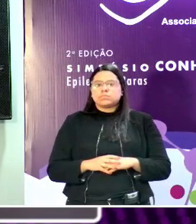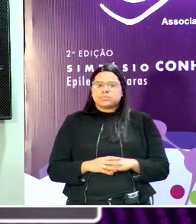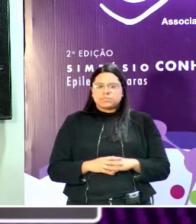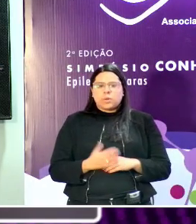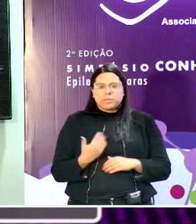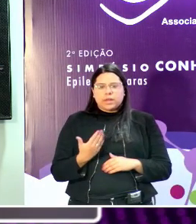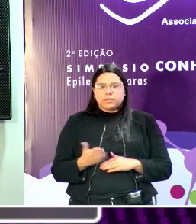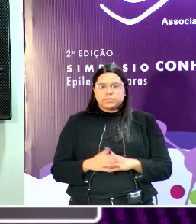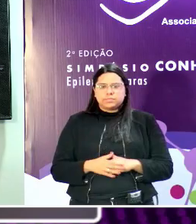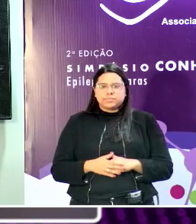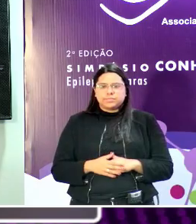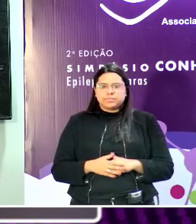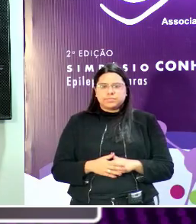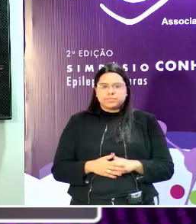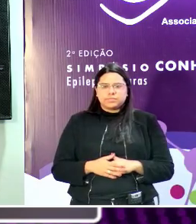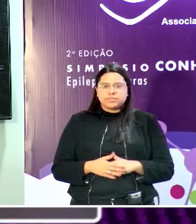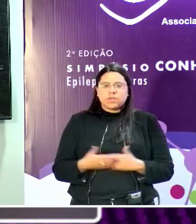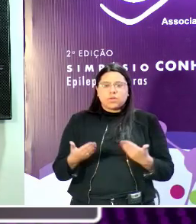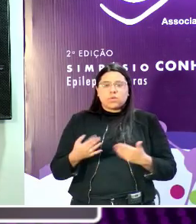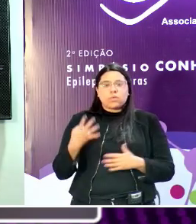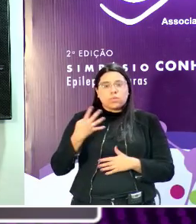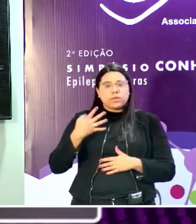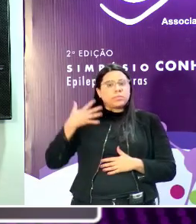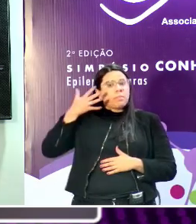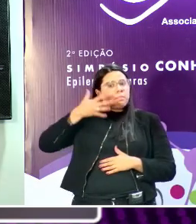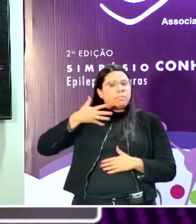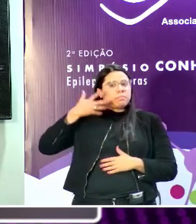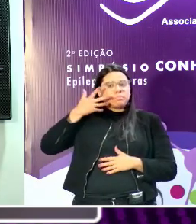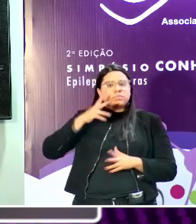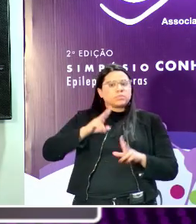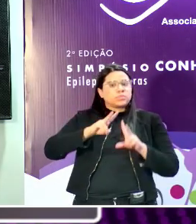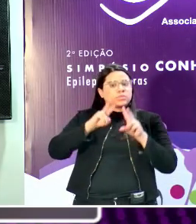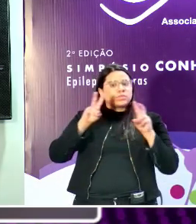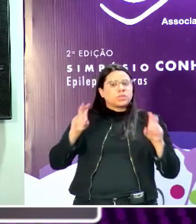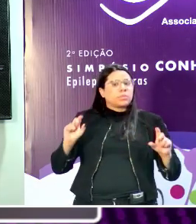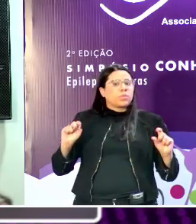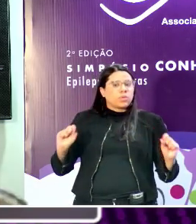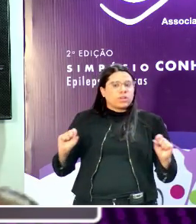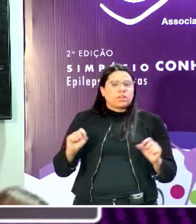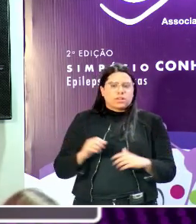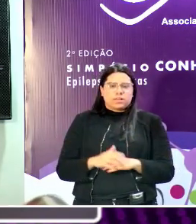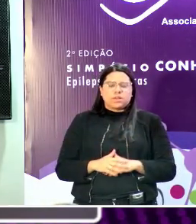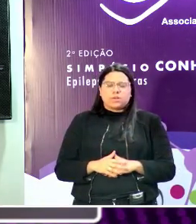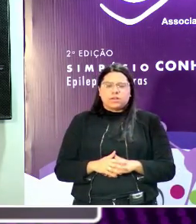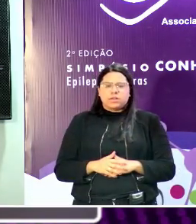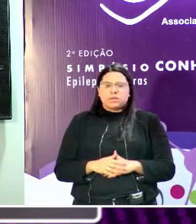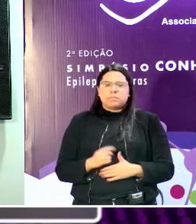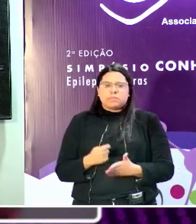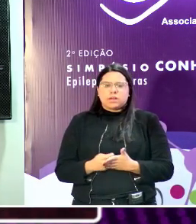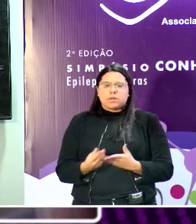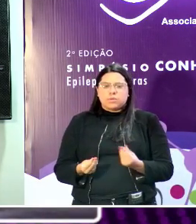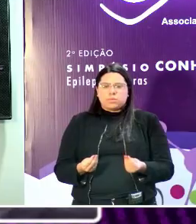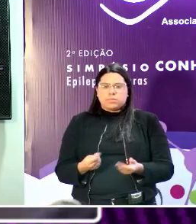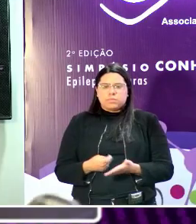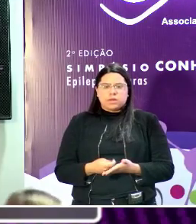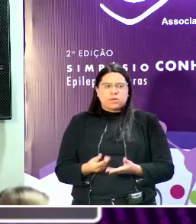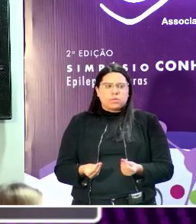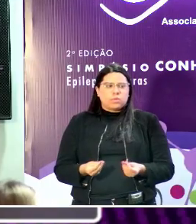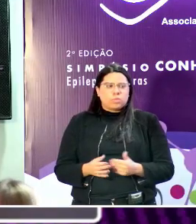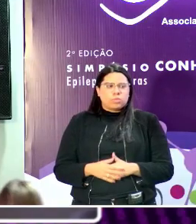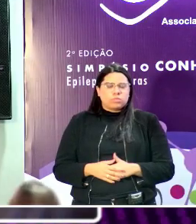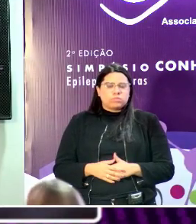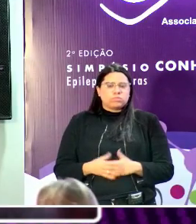Agora, teremos o nosso quarto painel, cujo tema, novos fármacos. Como diferentes